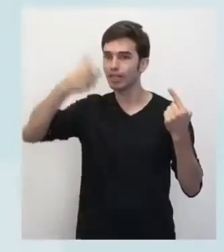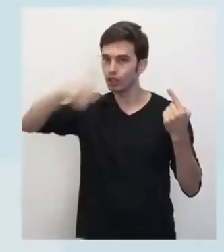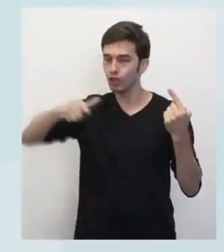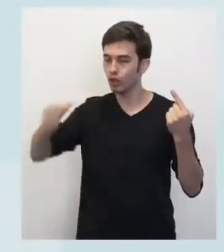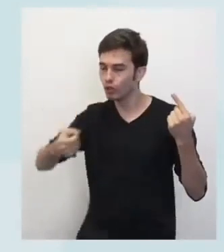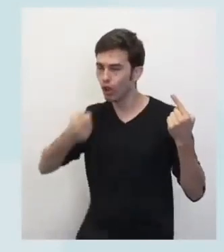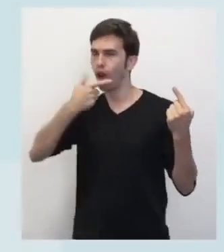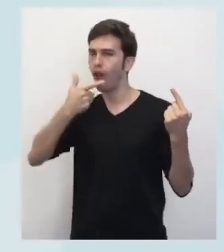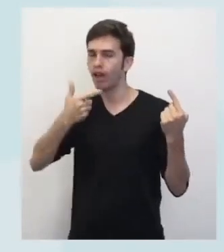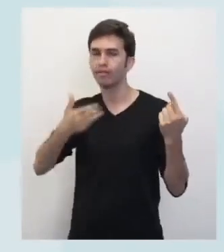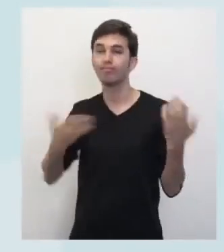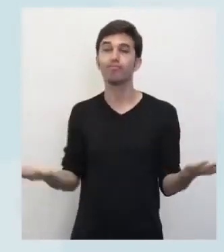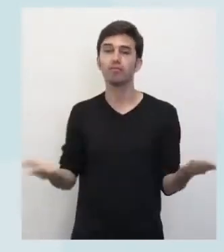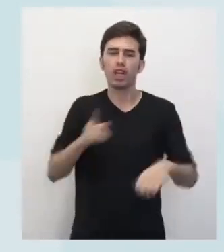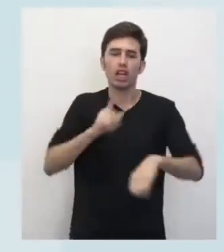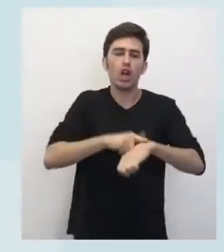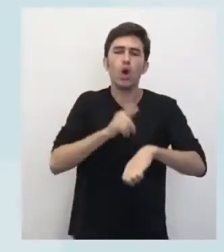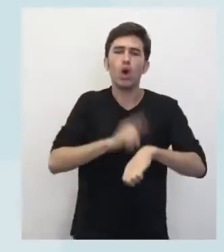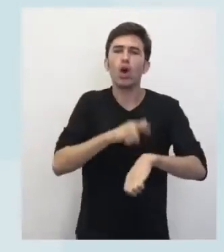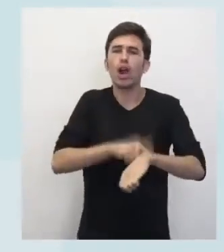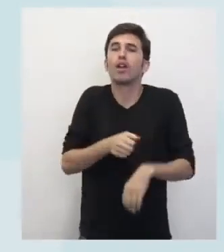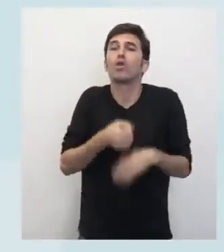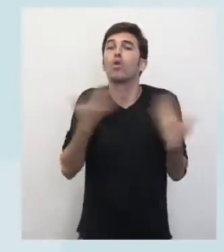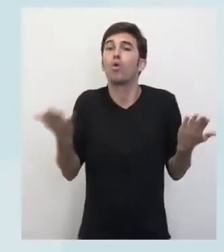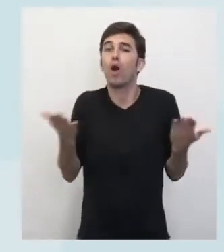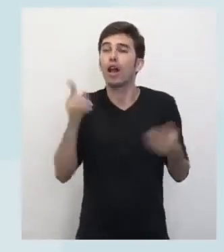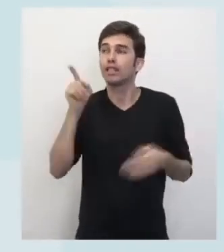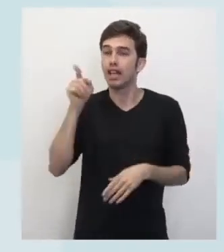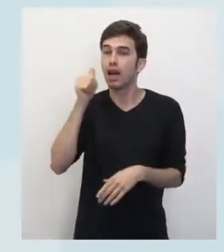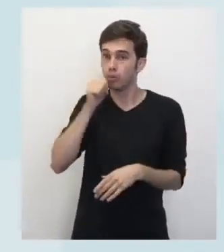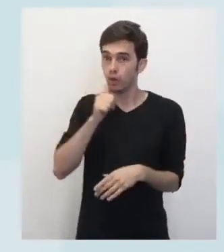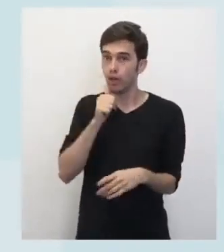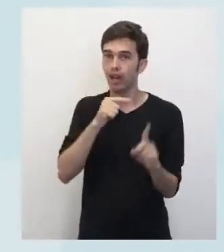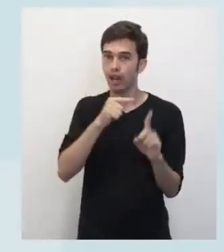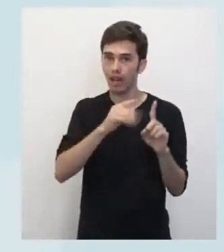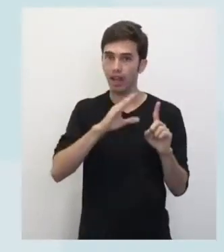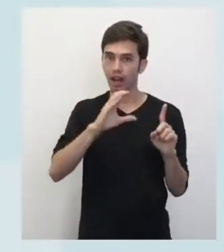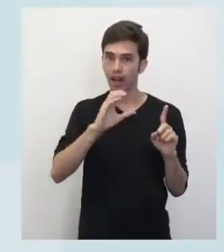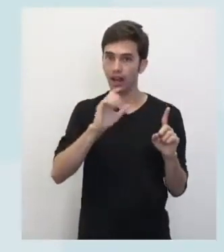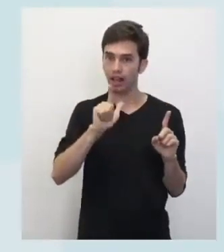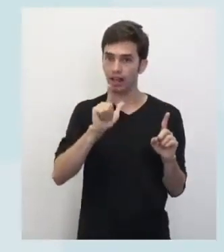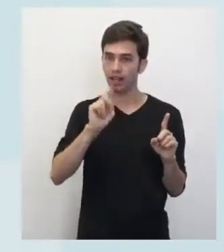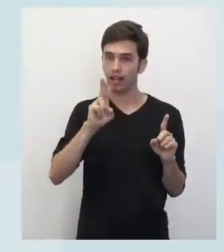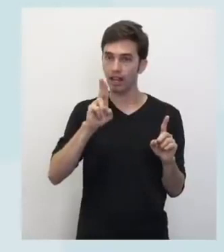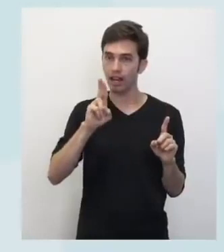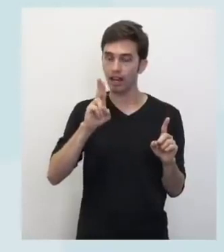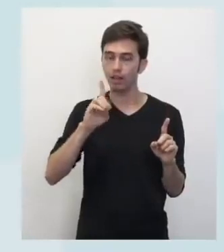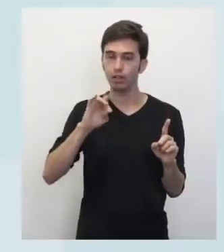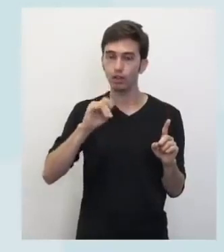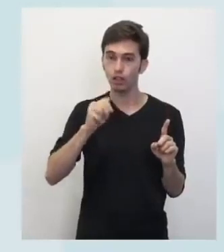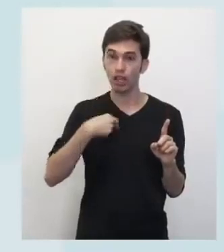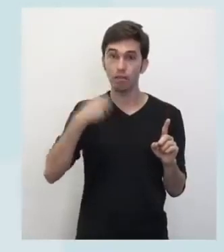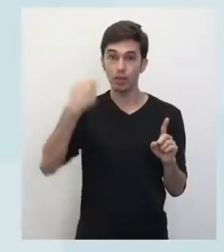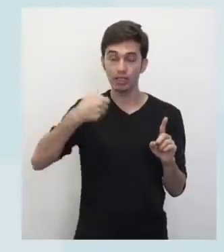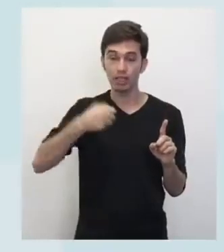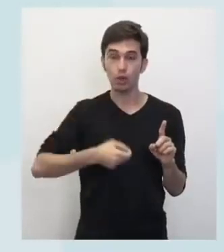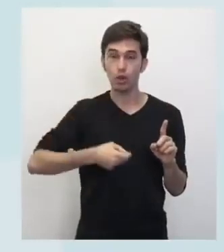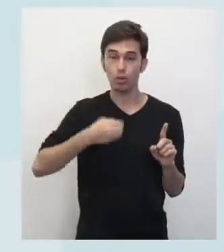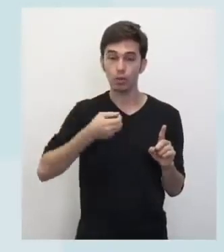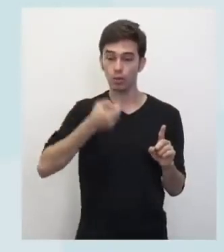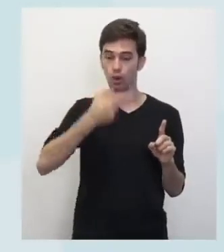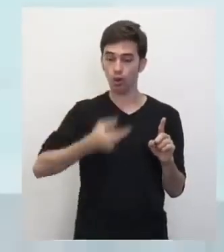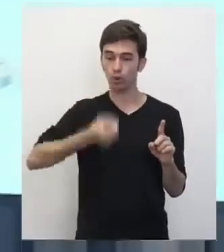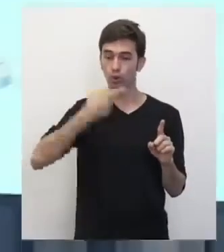pergunta é, em quais horários deverá tomar, né, os primeiros 5 medicamentos? Então, se eu pensar aqui,